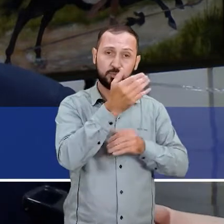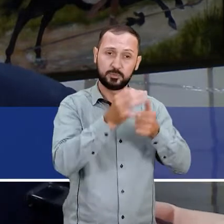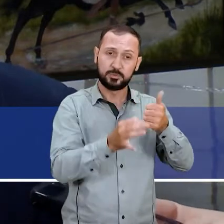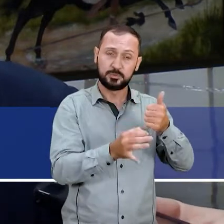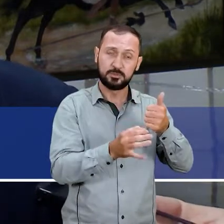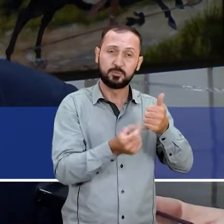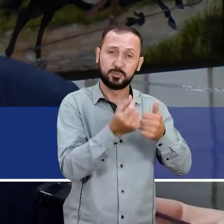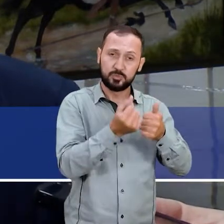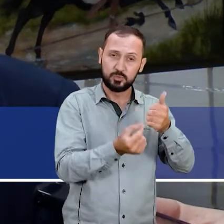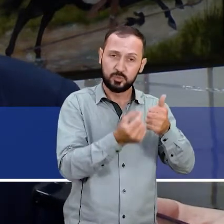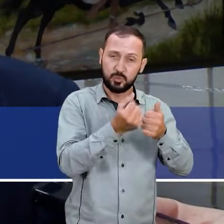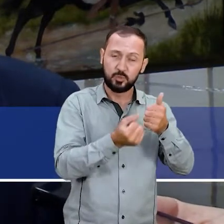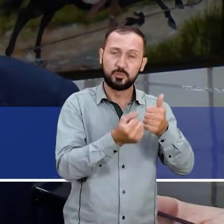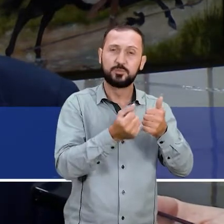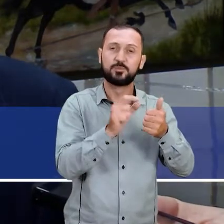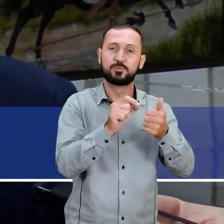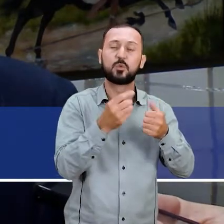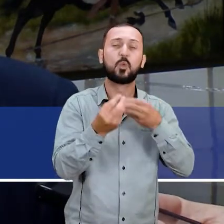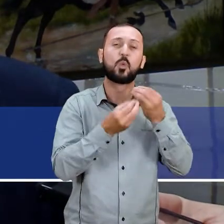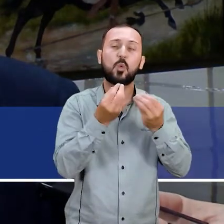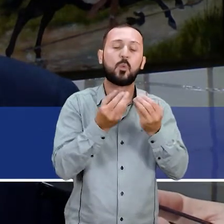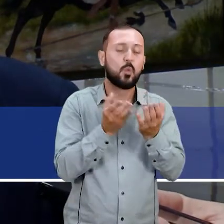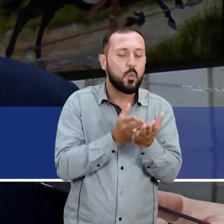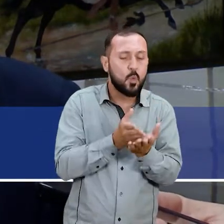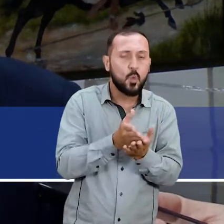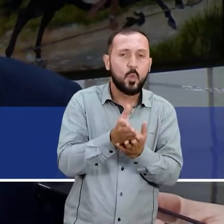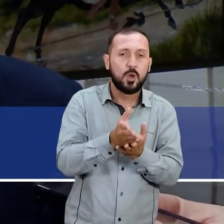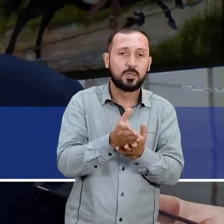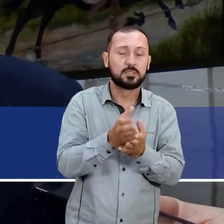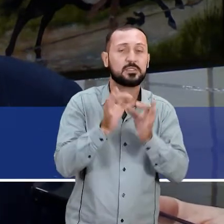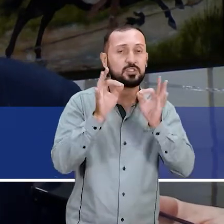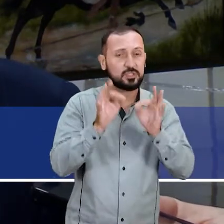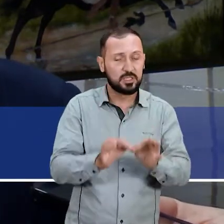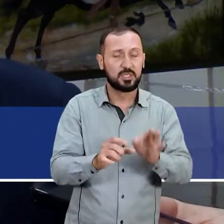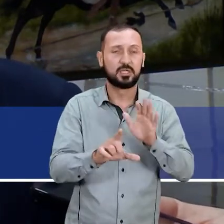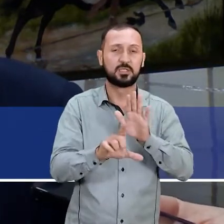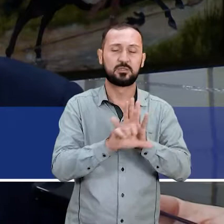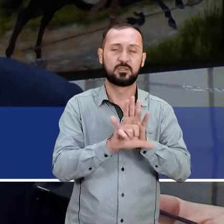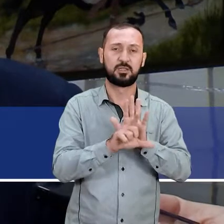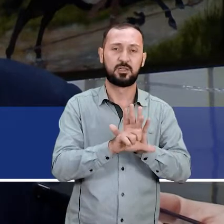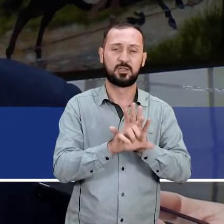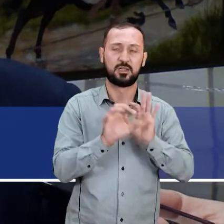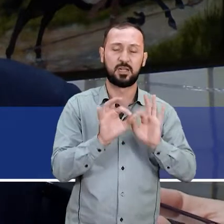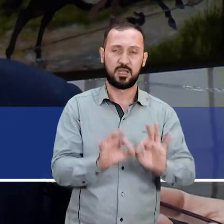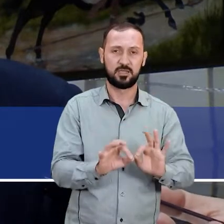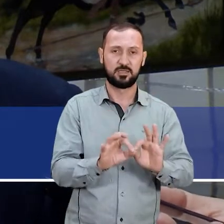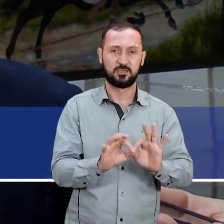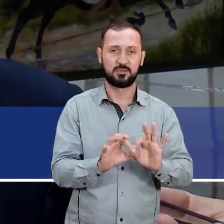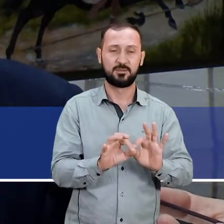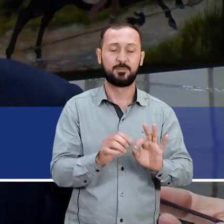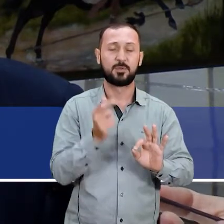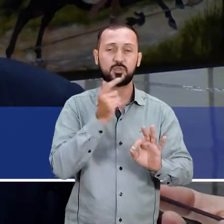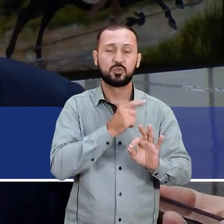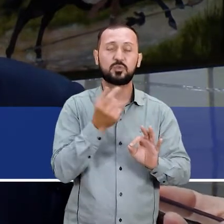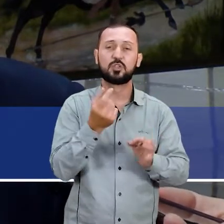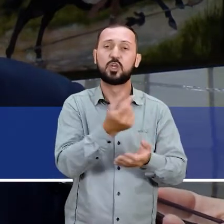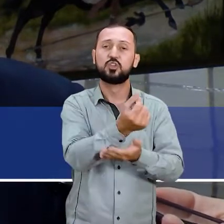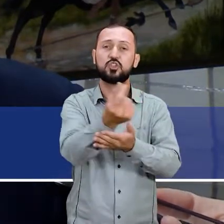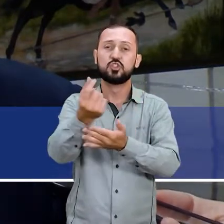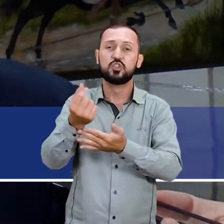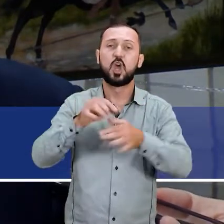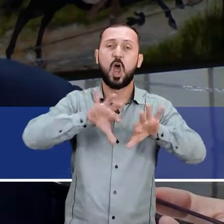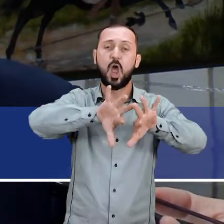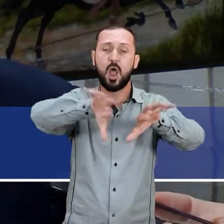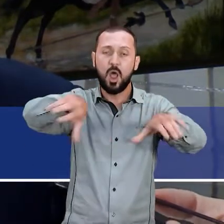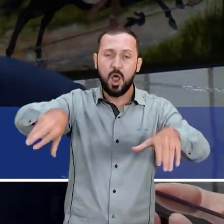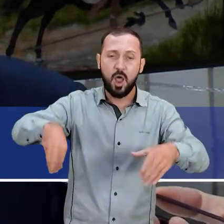Tribunal de Contas esses caminhos legais para que se possa fazer então a